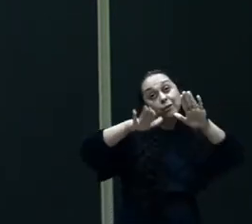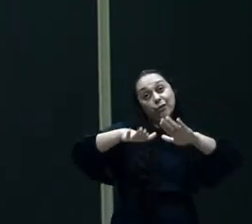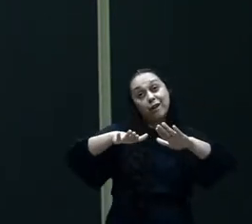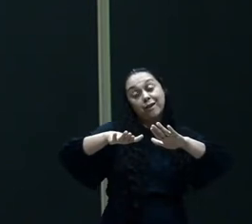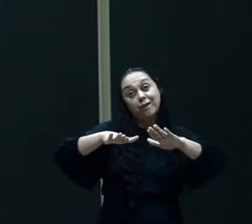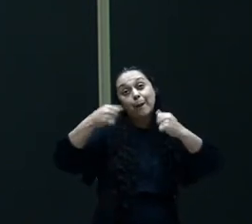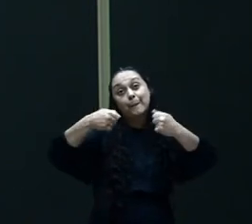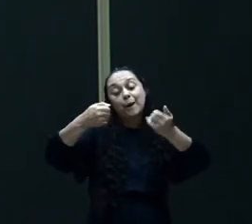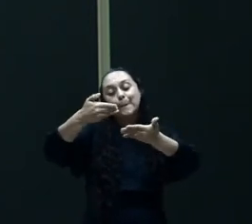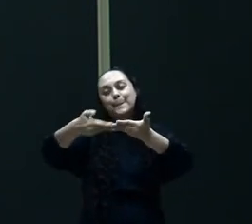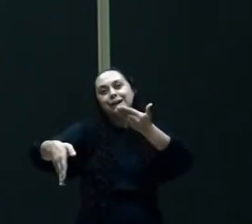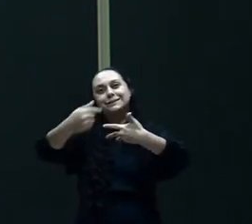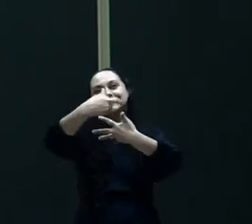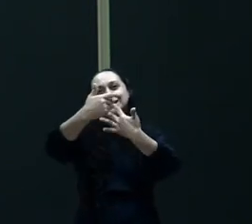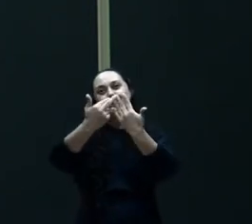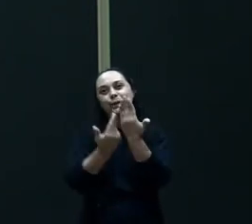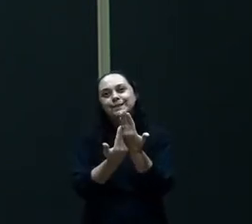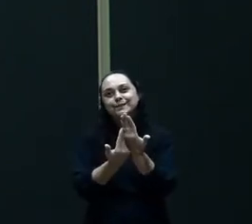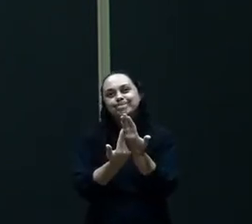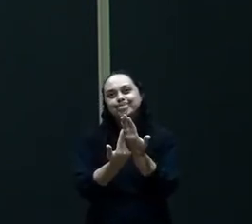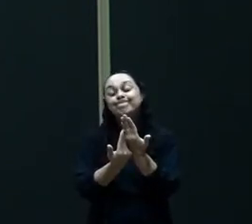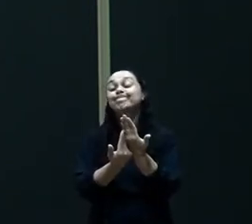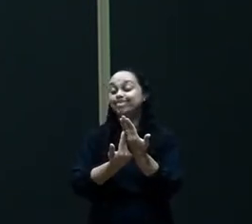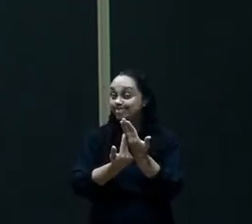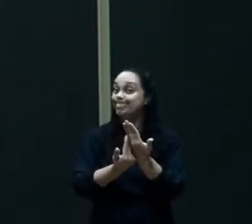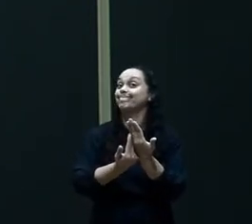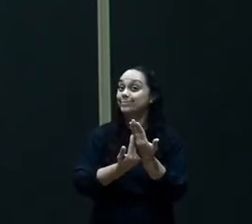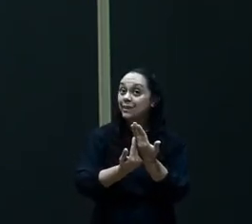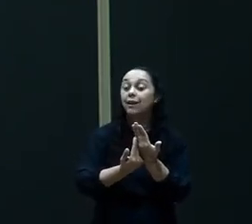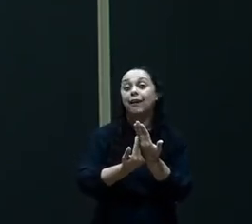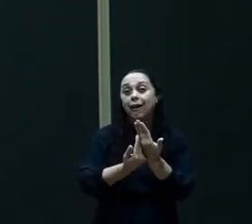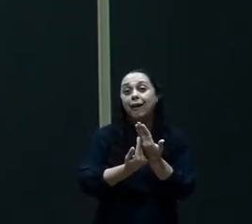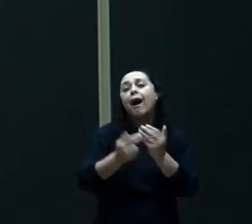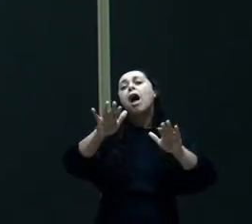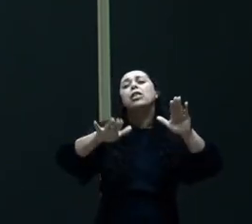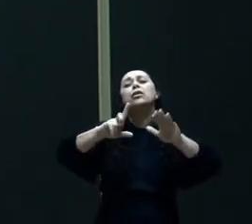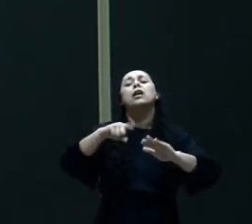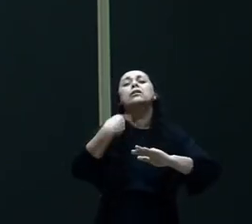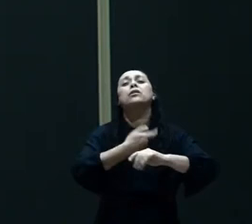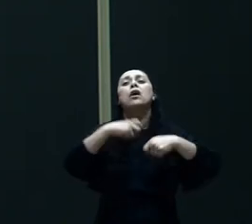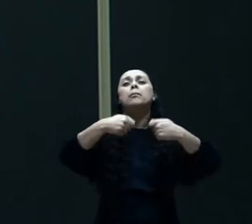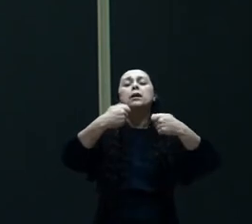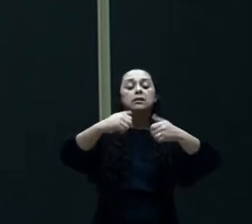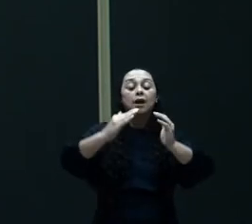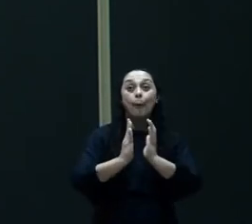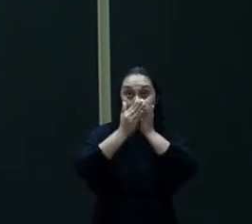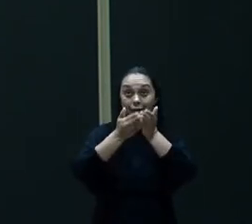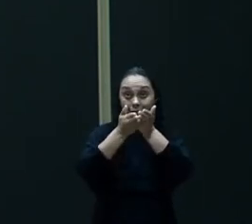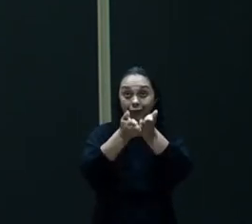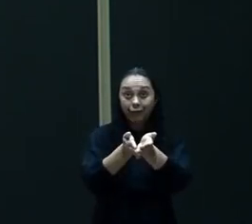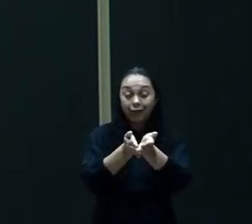é pode ser que algumas coisas vão ser lançadas foras Pode ser que alguns